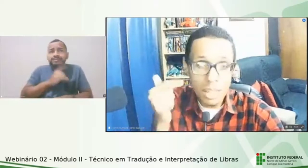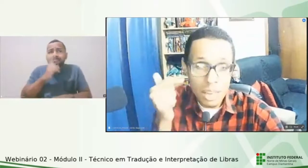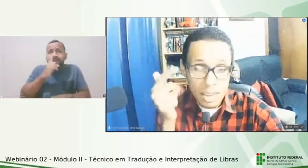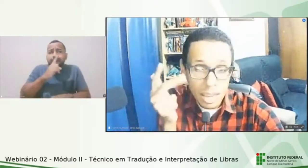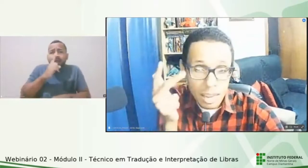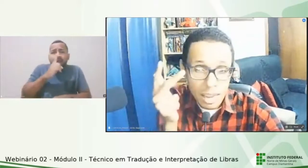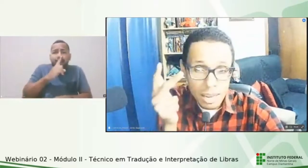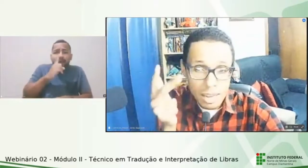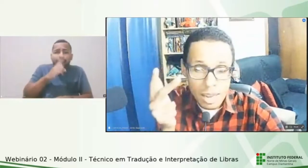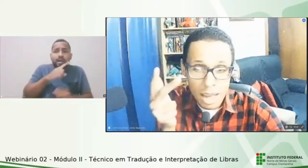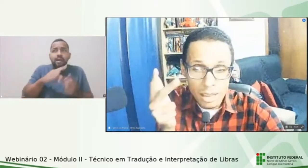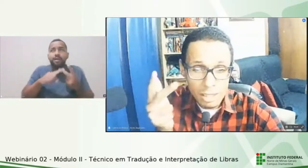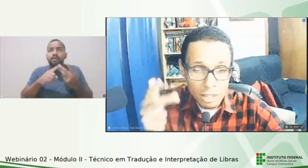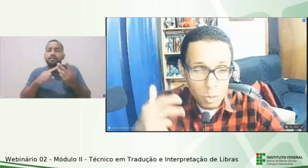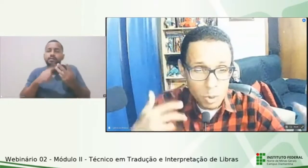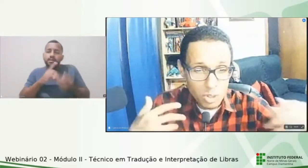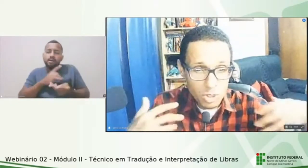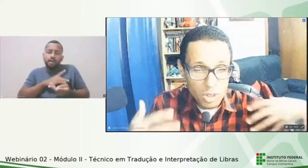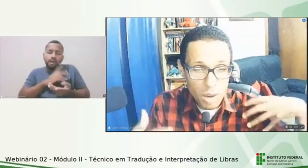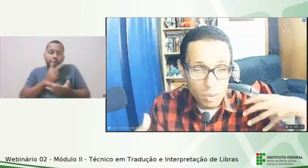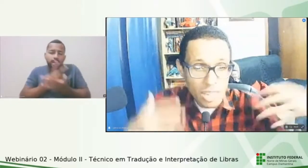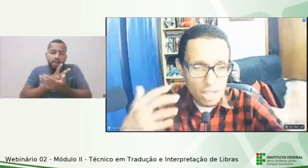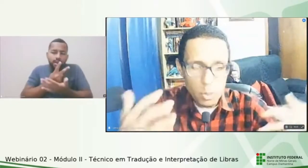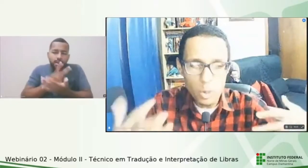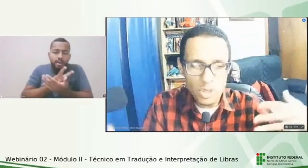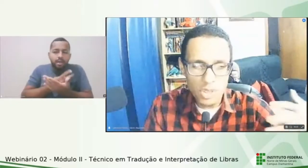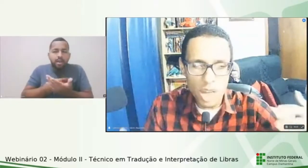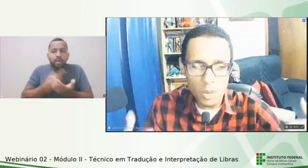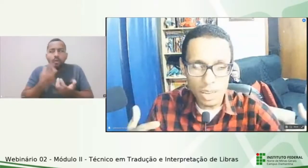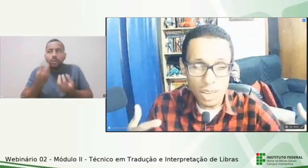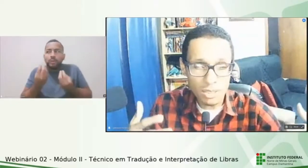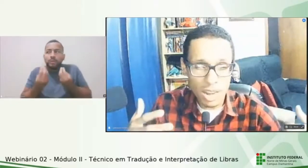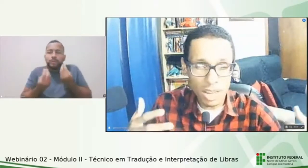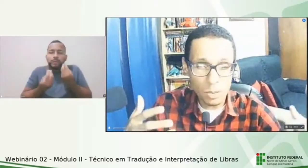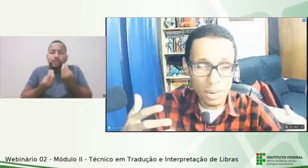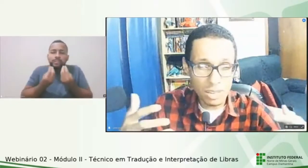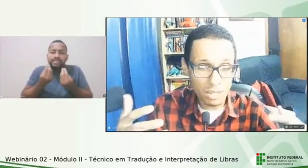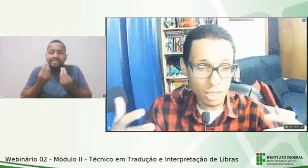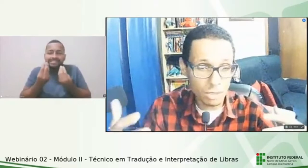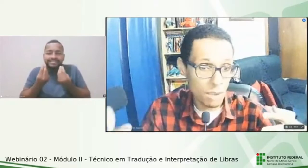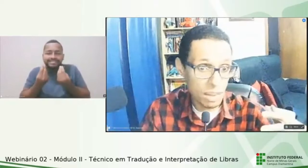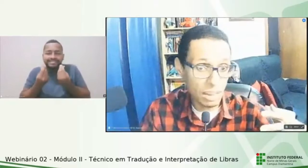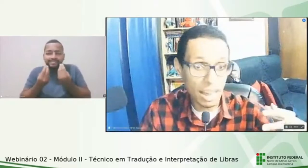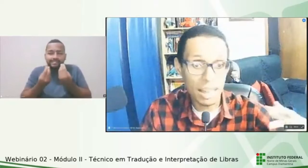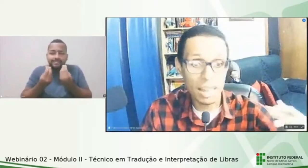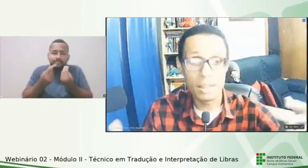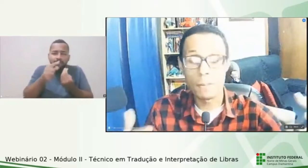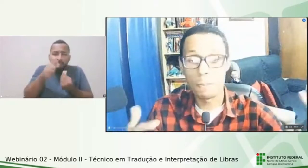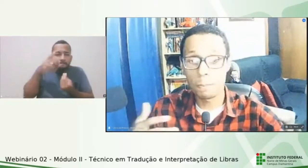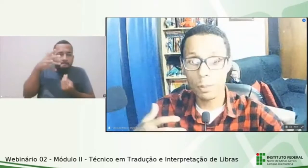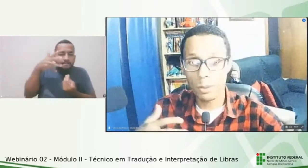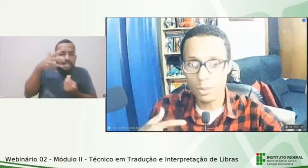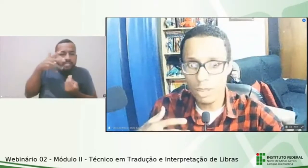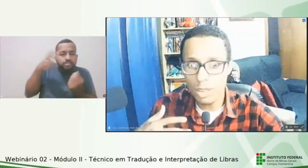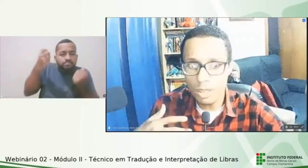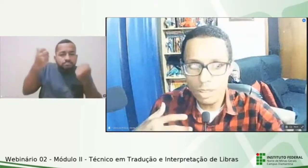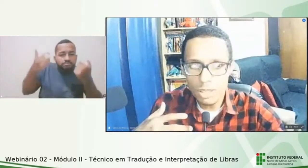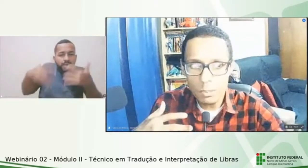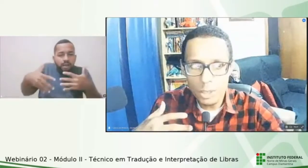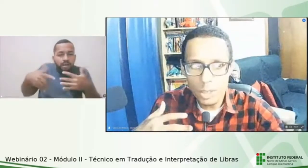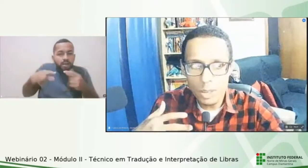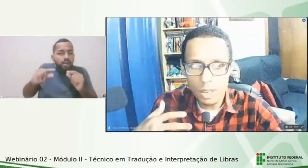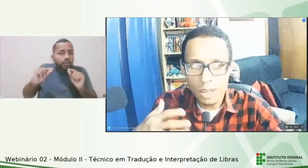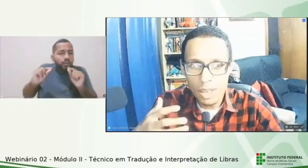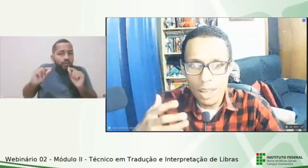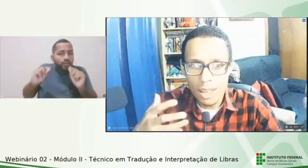vai ter aquela disposição, indisposição, né? O que será que o palestrante vai falar? Que